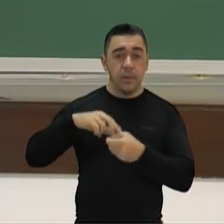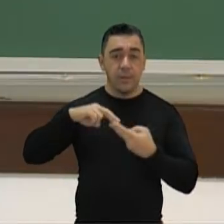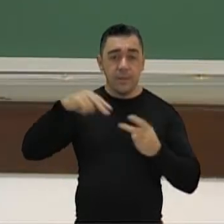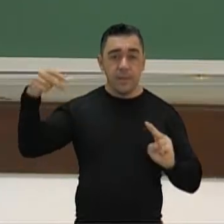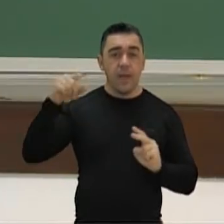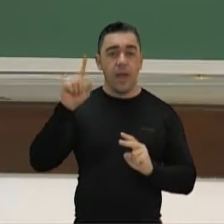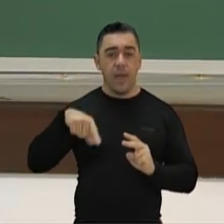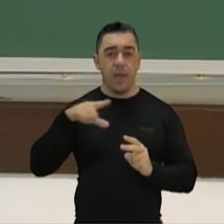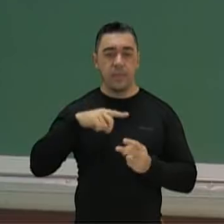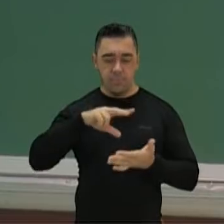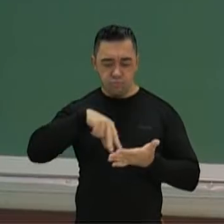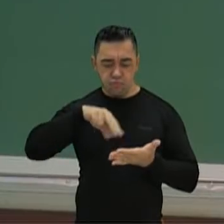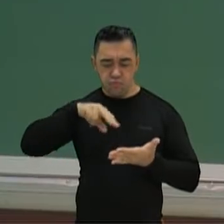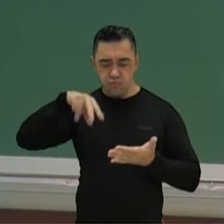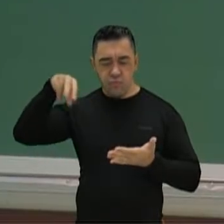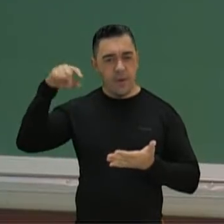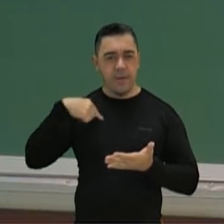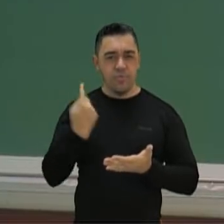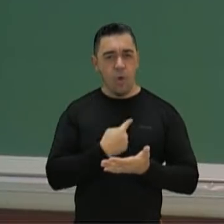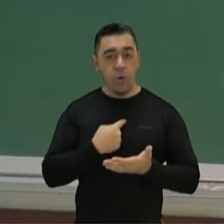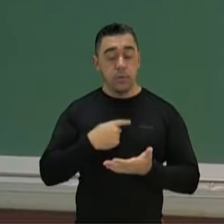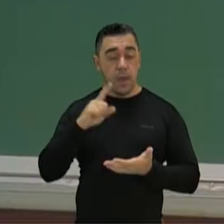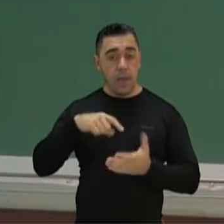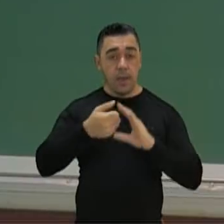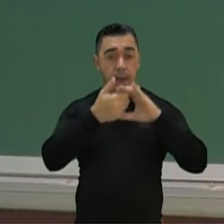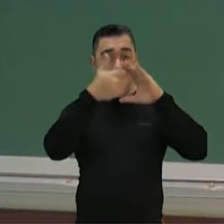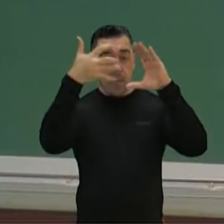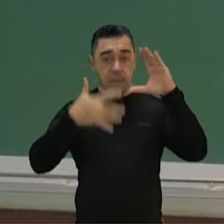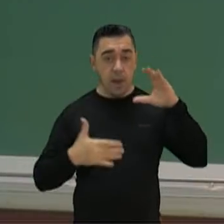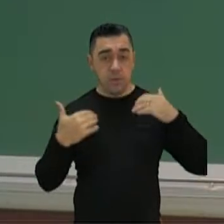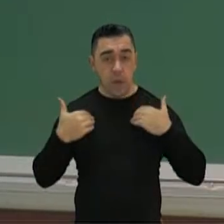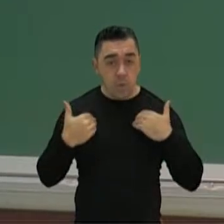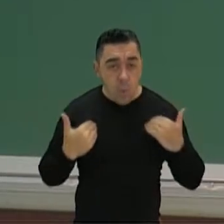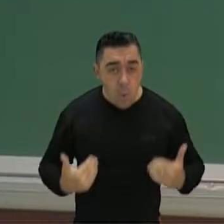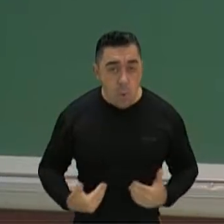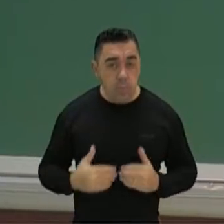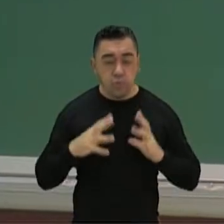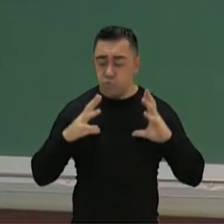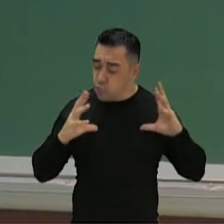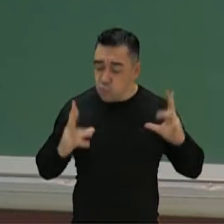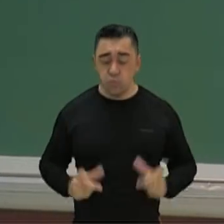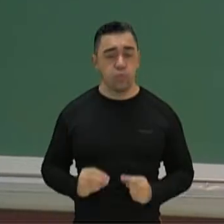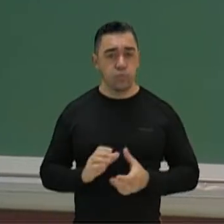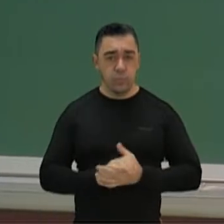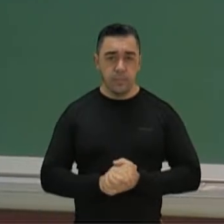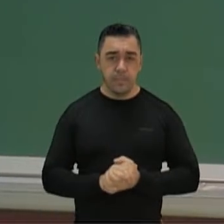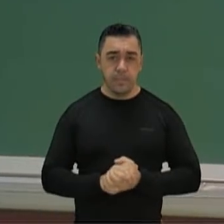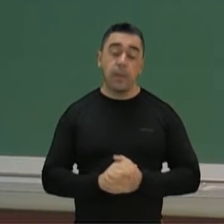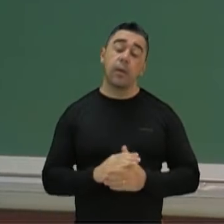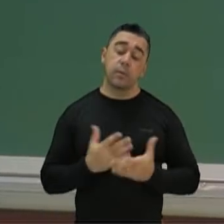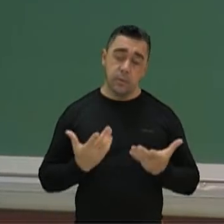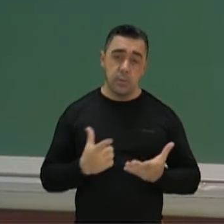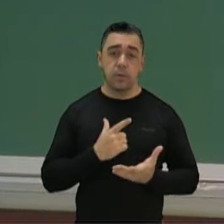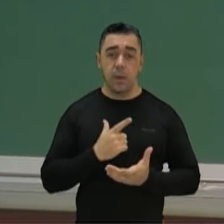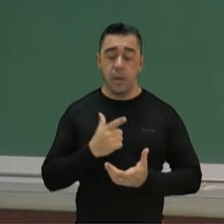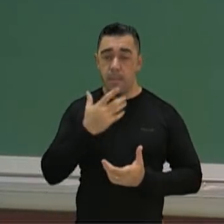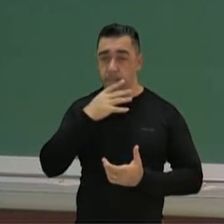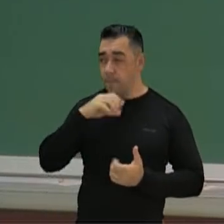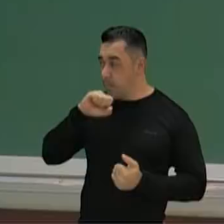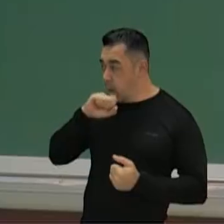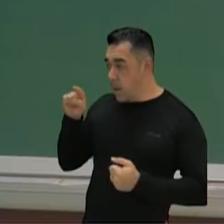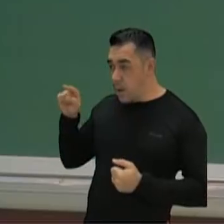a célula, que comanda o nosso corpo. Então, ele armazena as informações que nós herdamos dos